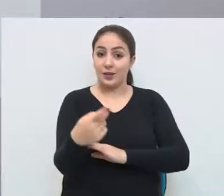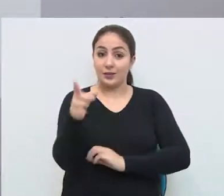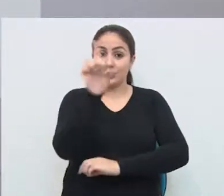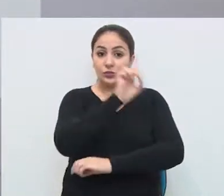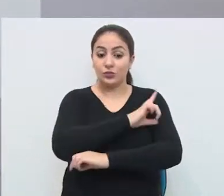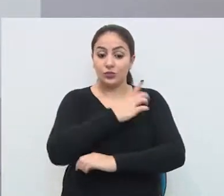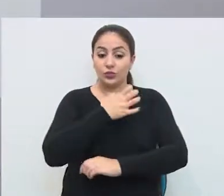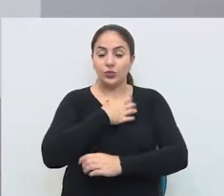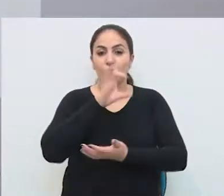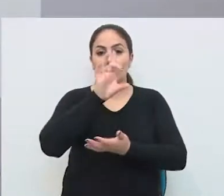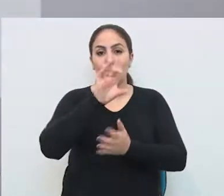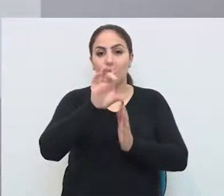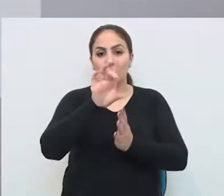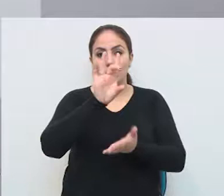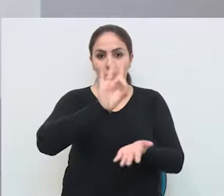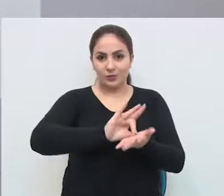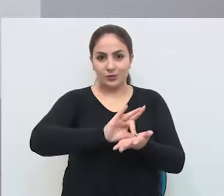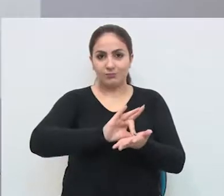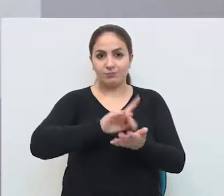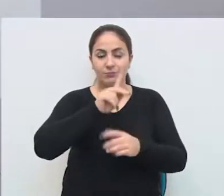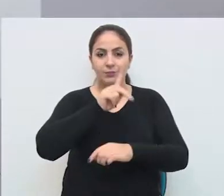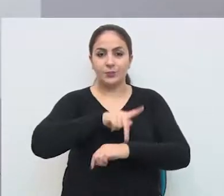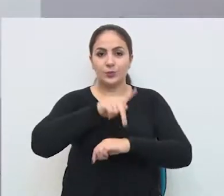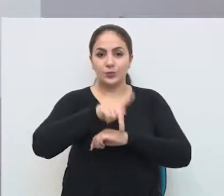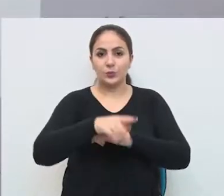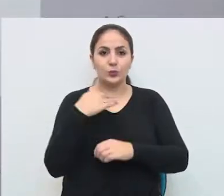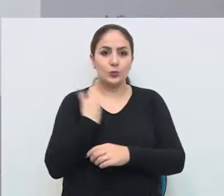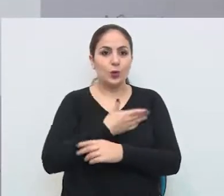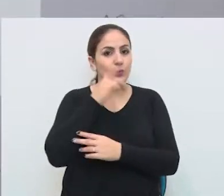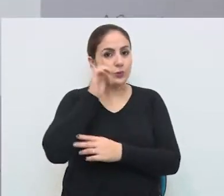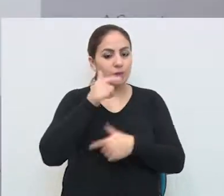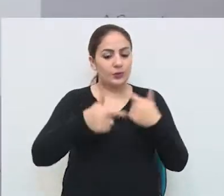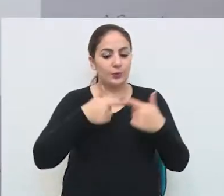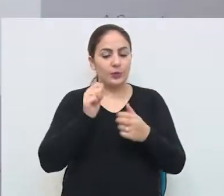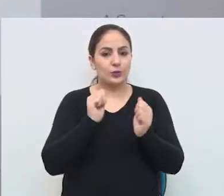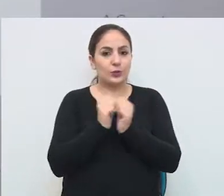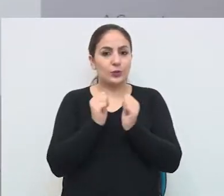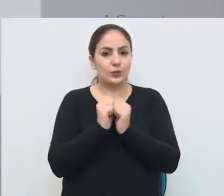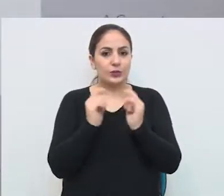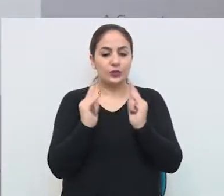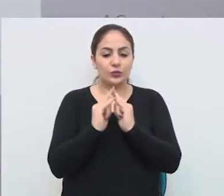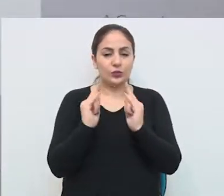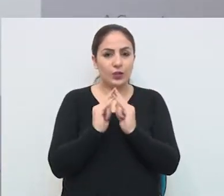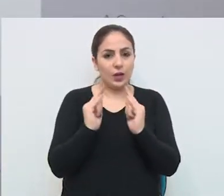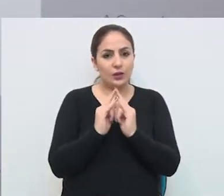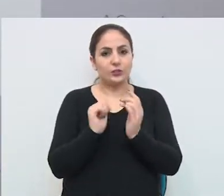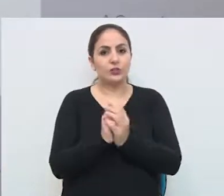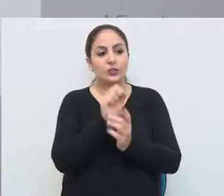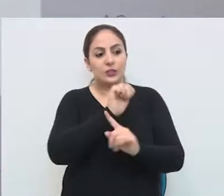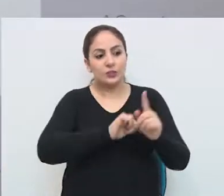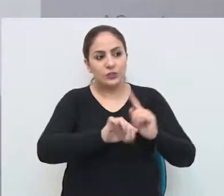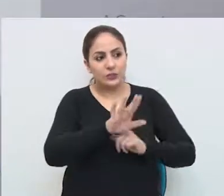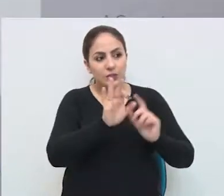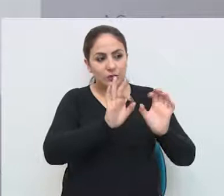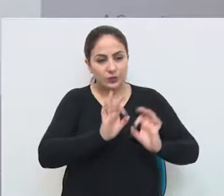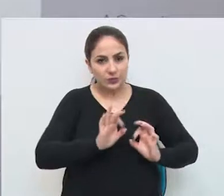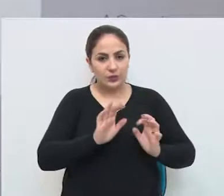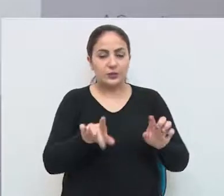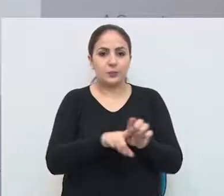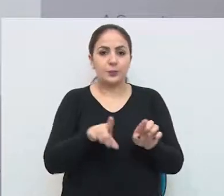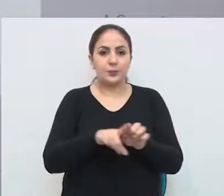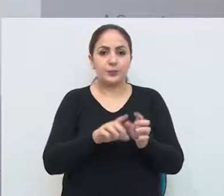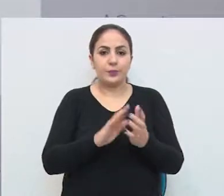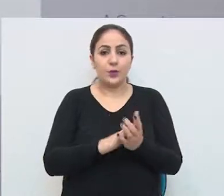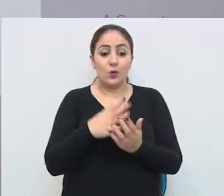esse dia de maneira oficial em Passo Fundo, justamente para a gente poder trabalhar em parceria com as entidades de classe, né, e as sociedades